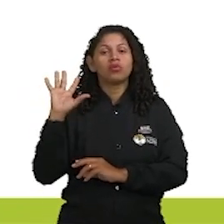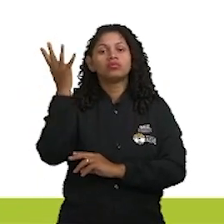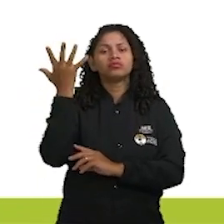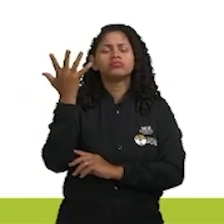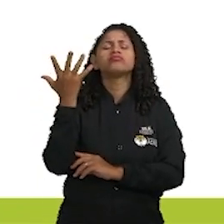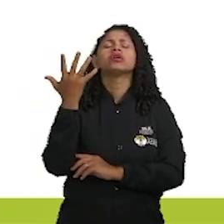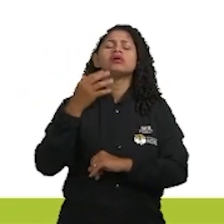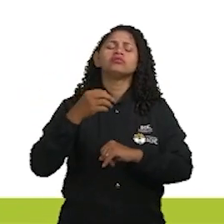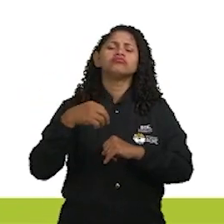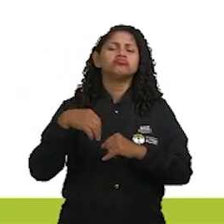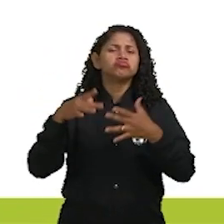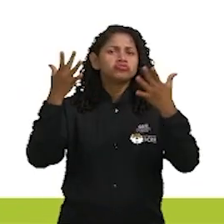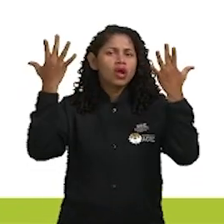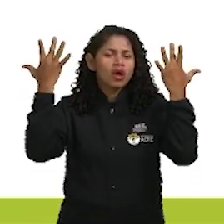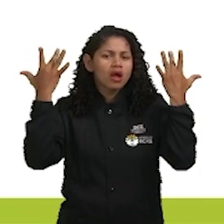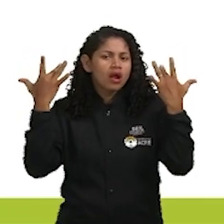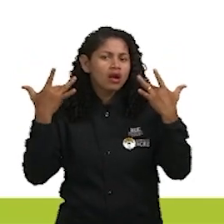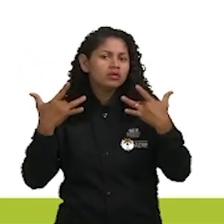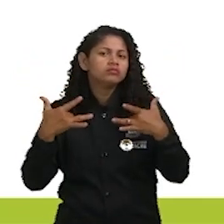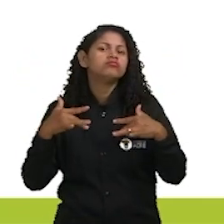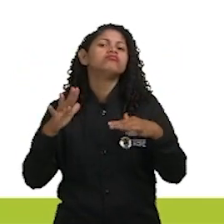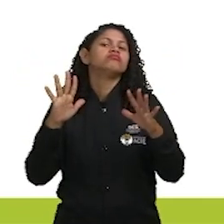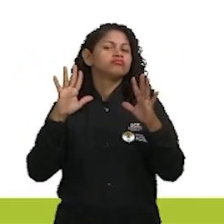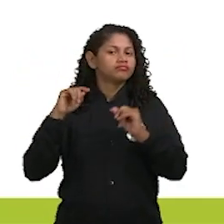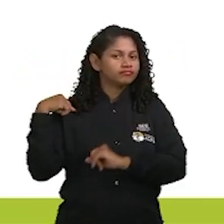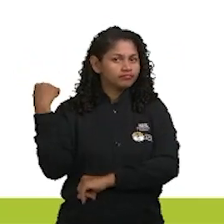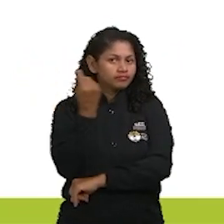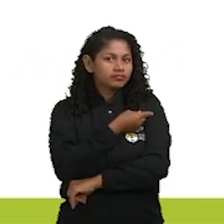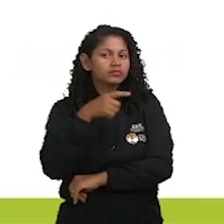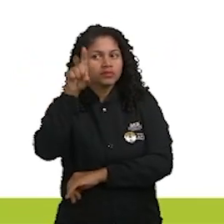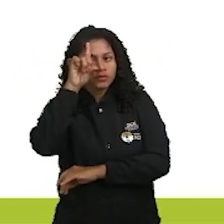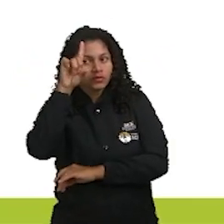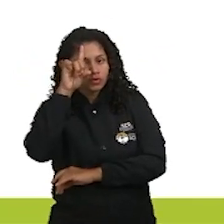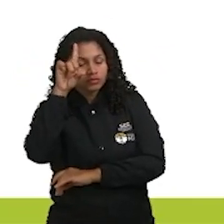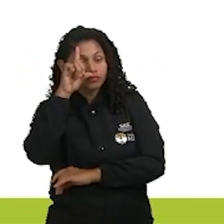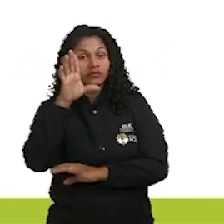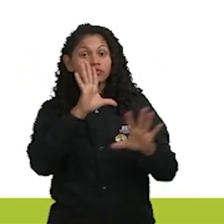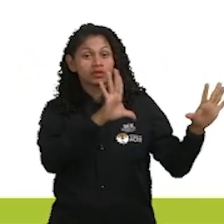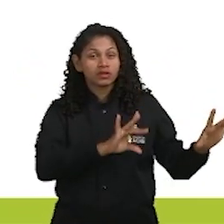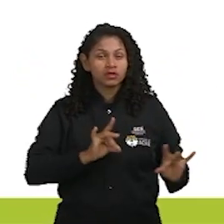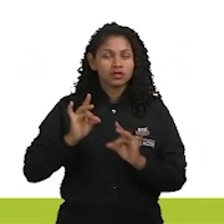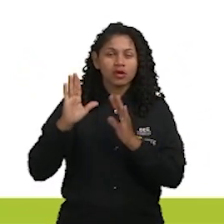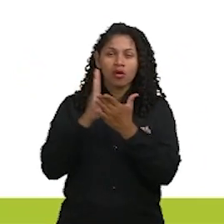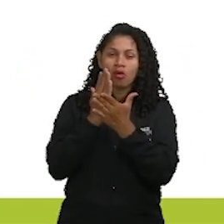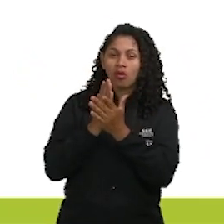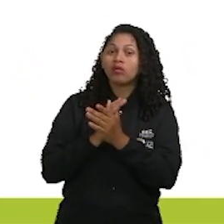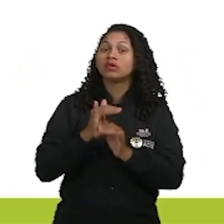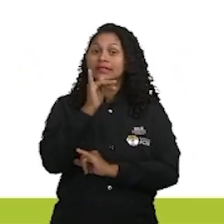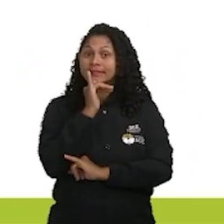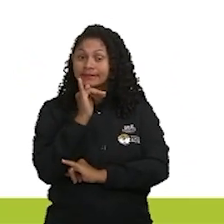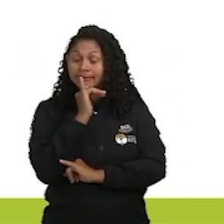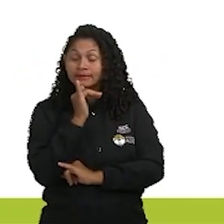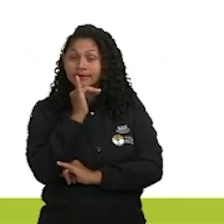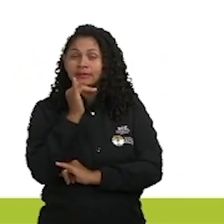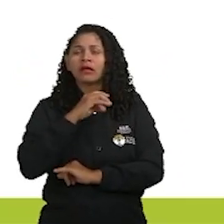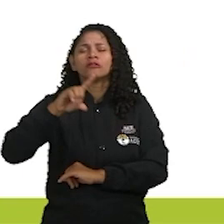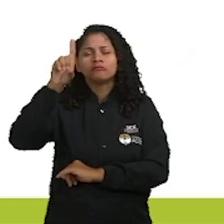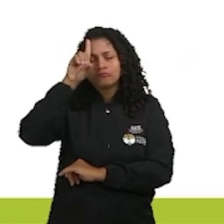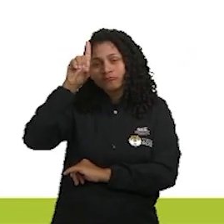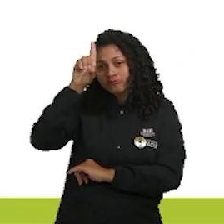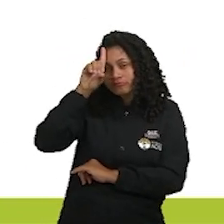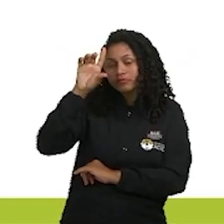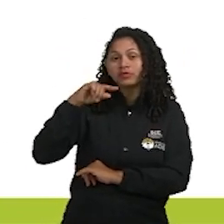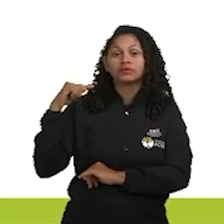cotidiano. E dessa forma, eu vou trazer alguns exemplos bem frequentes para vocês. O primeiro exemplo que eu trago para vocês